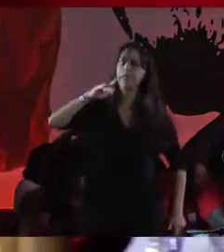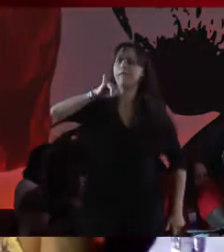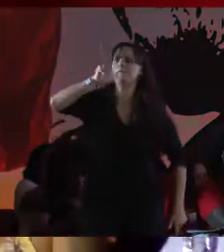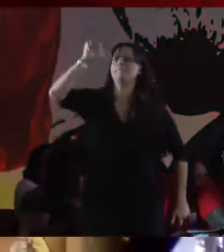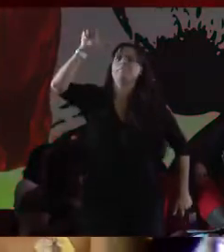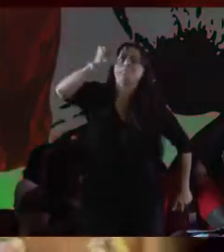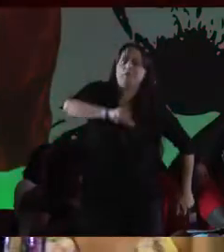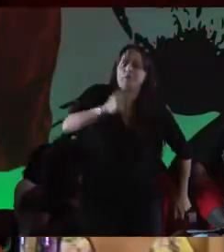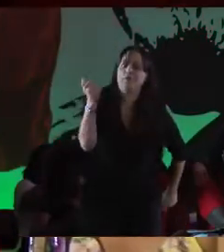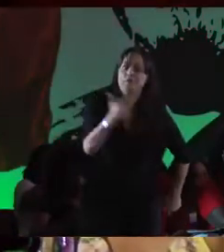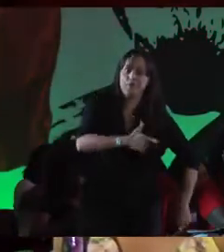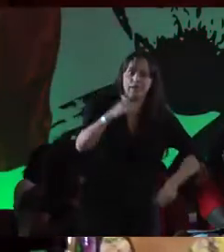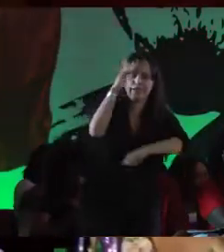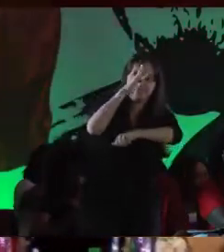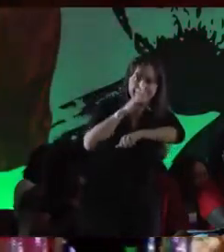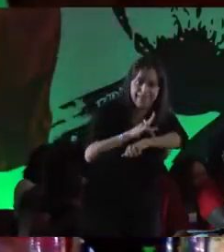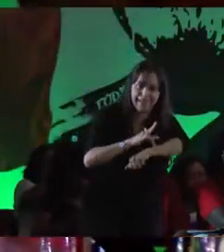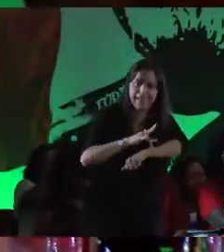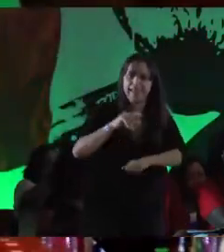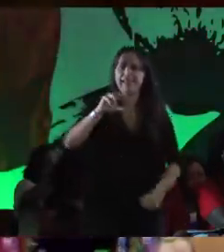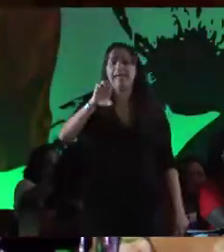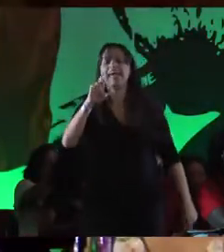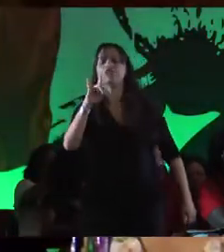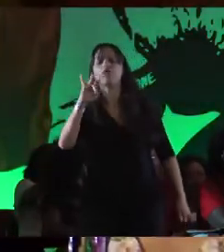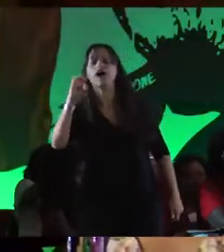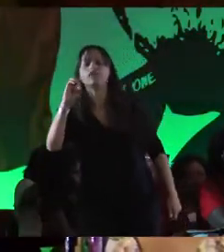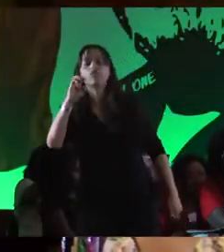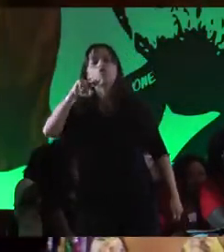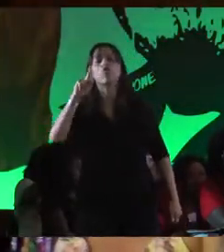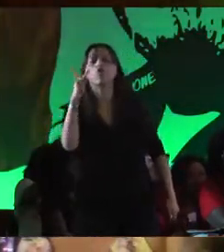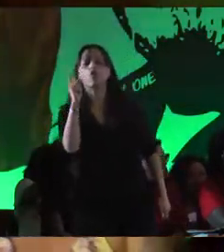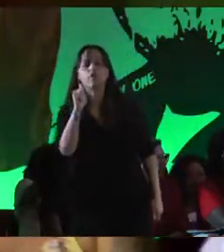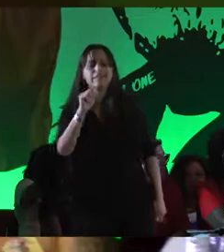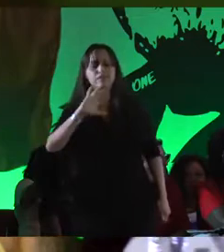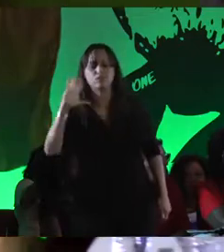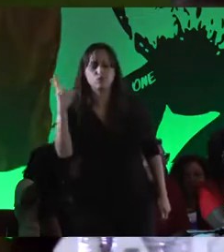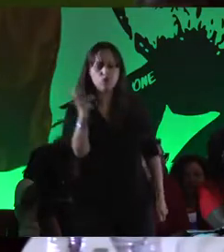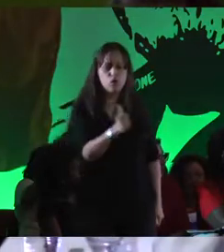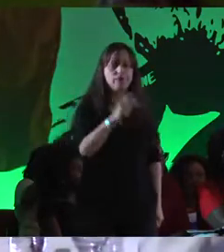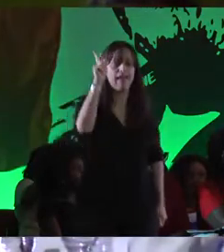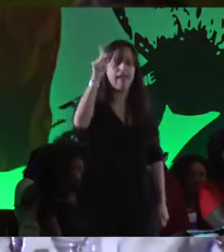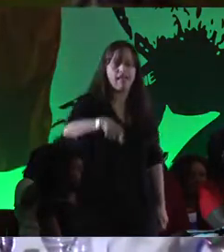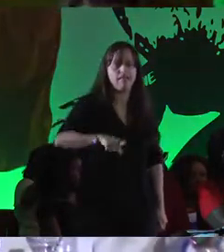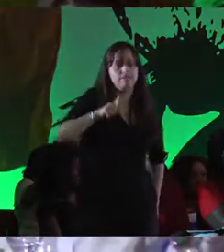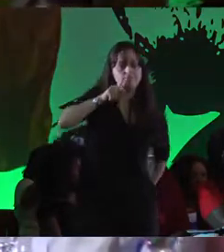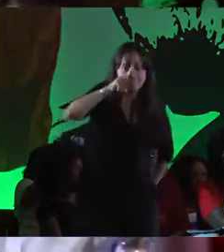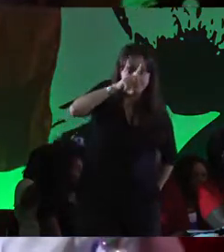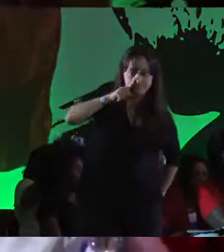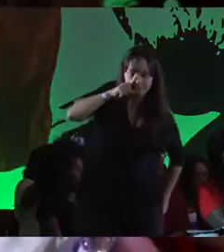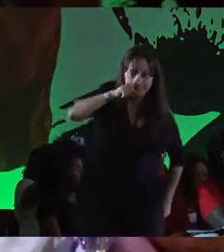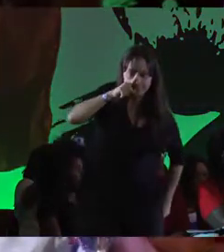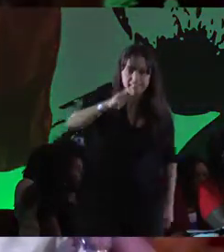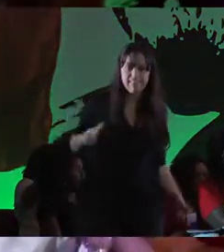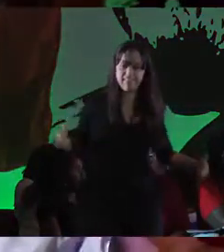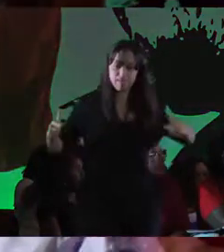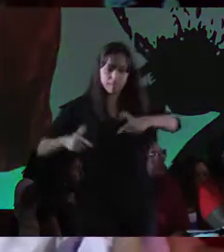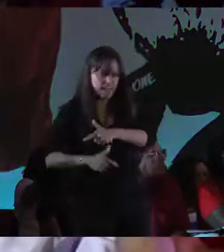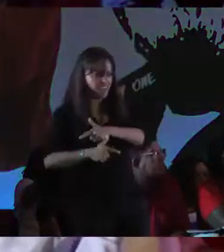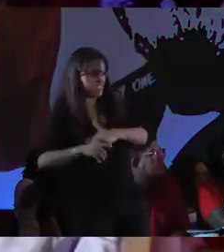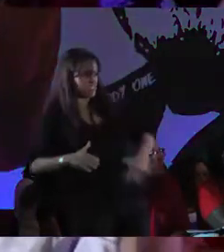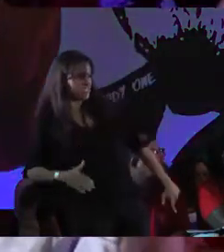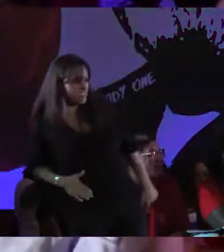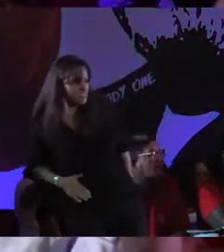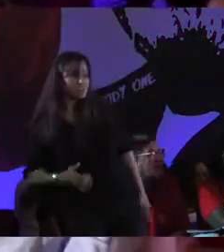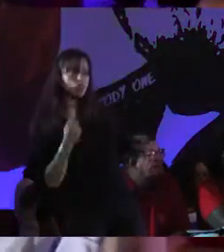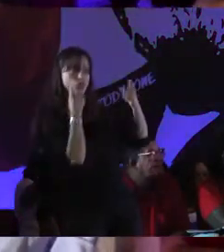Eduardo Cunha. São livros de alto calibre, são livros de alto calibre que a quebrada empunha. E